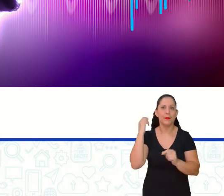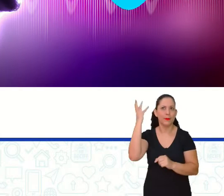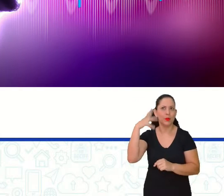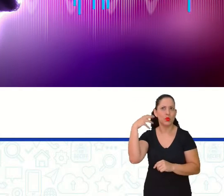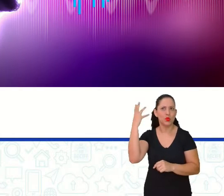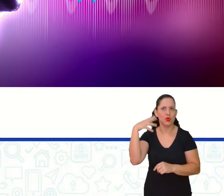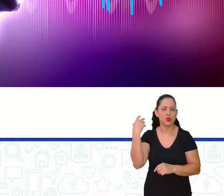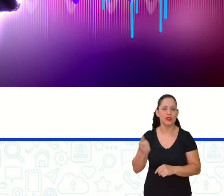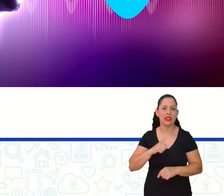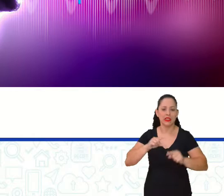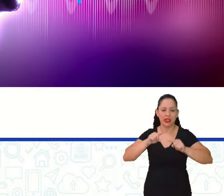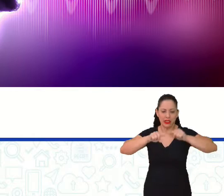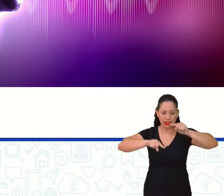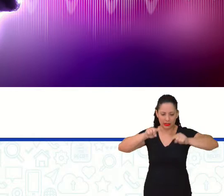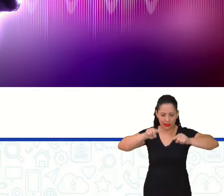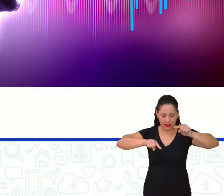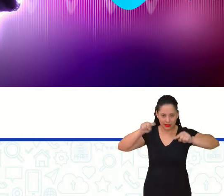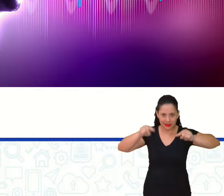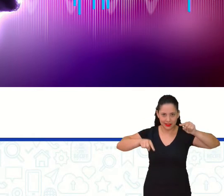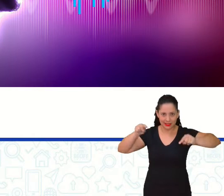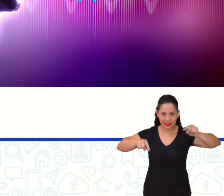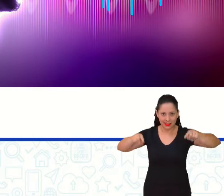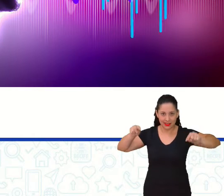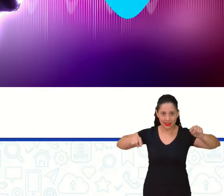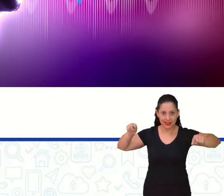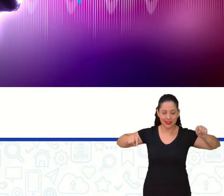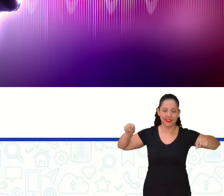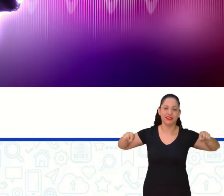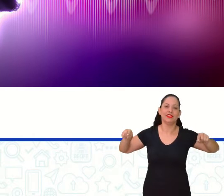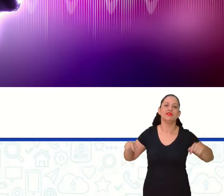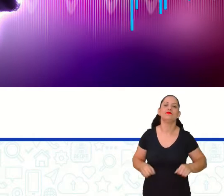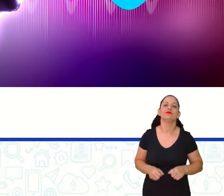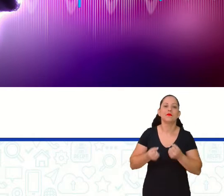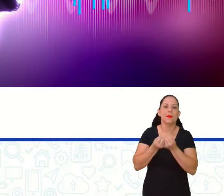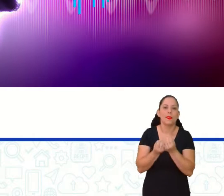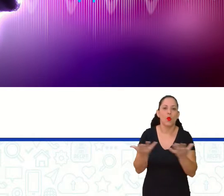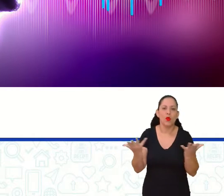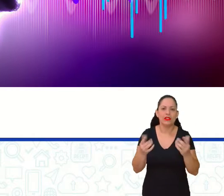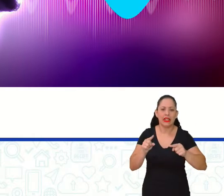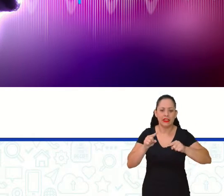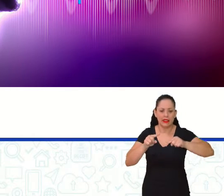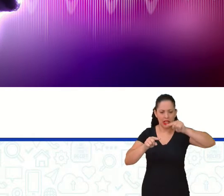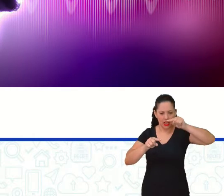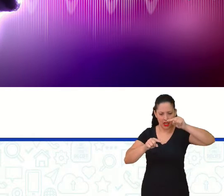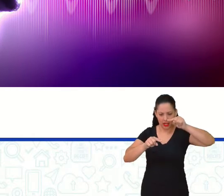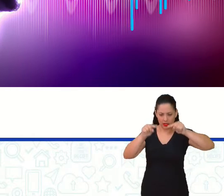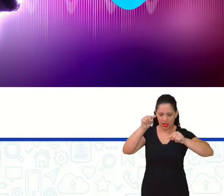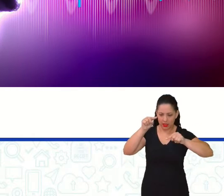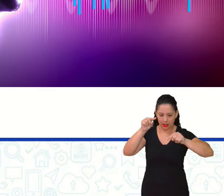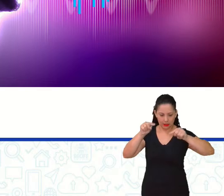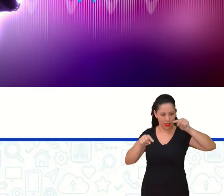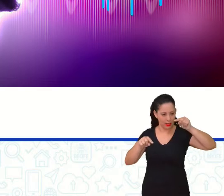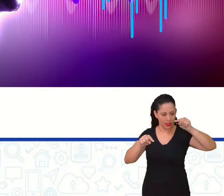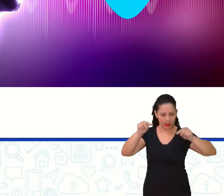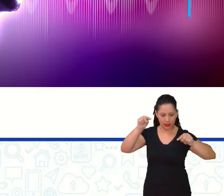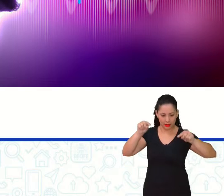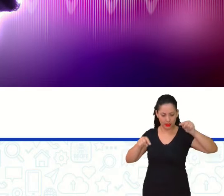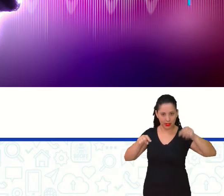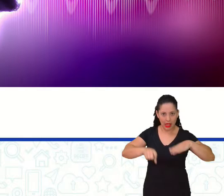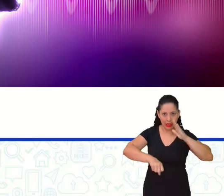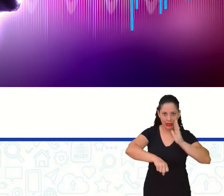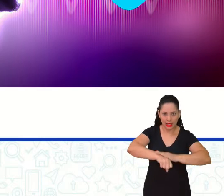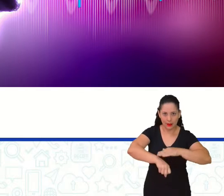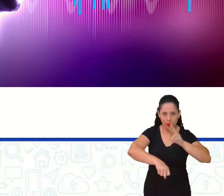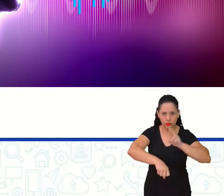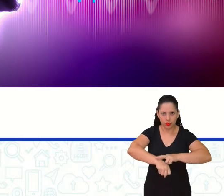são valores de frequência conhecidos em ondas sonoras. A quantidade de oscilações de uma onda num determinado tempo